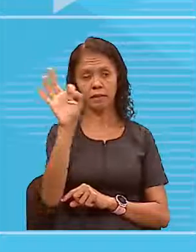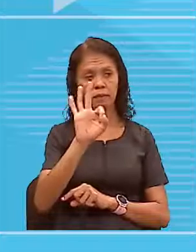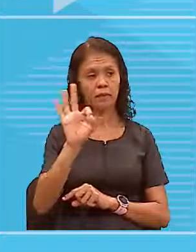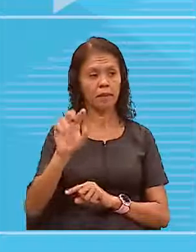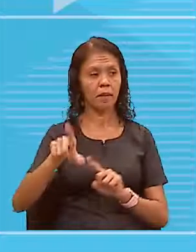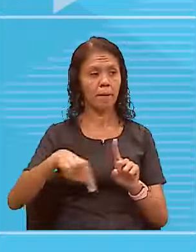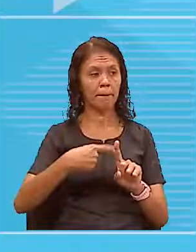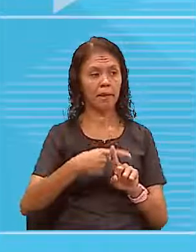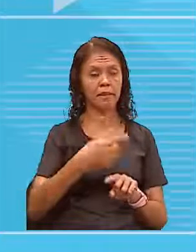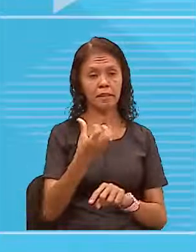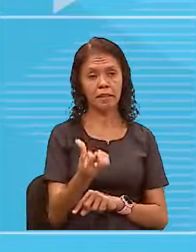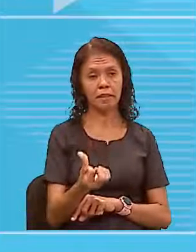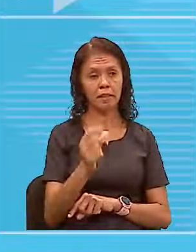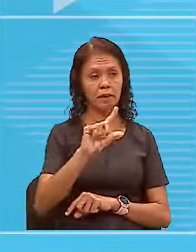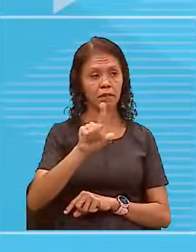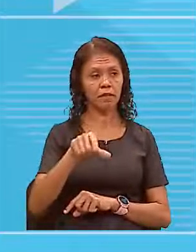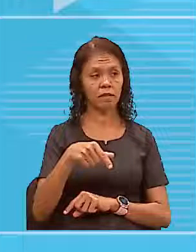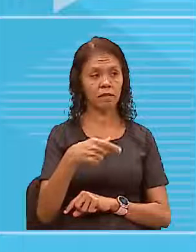37,5%, mais